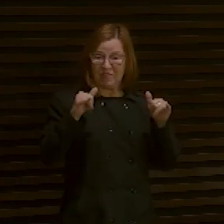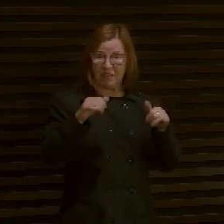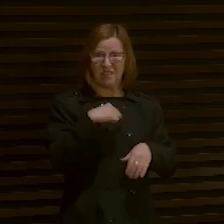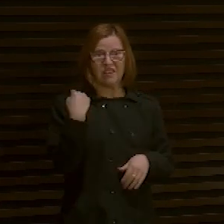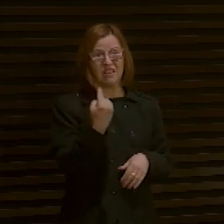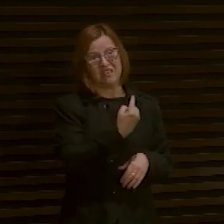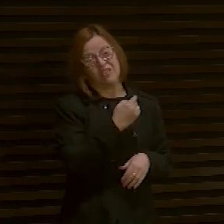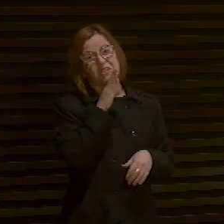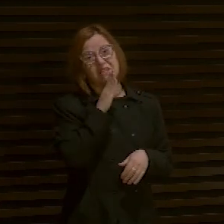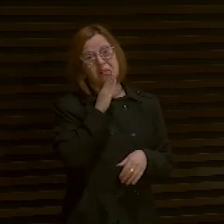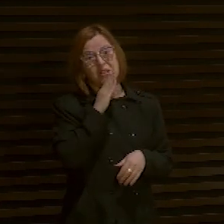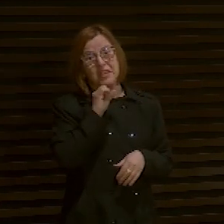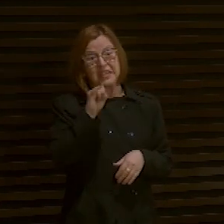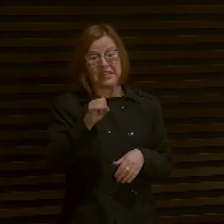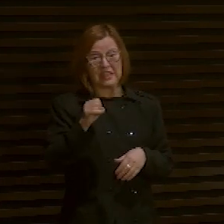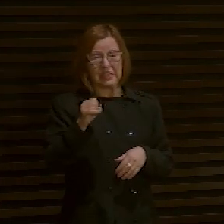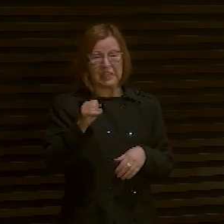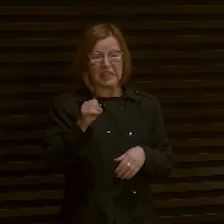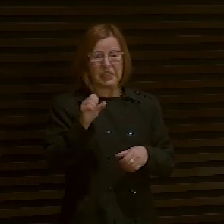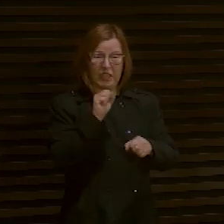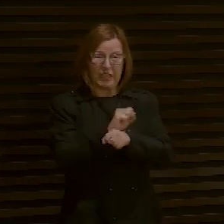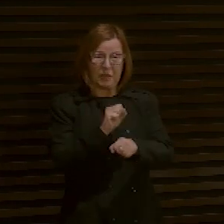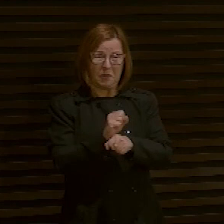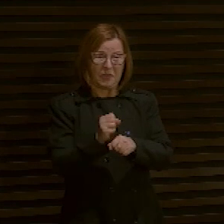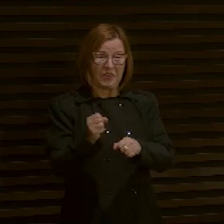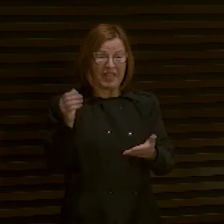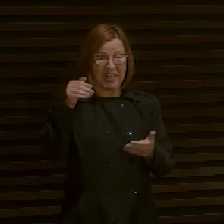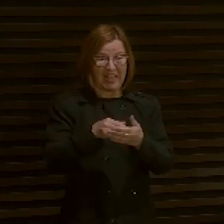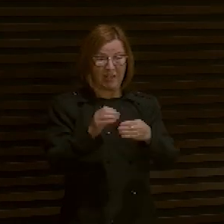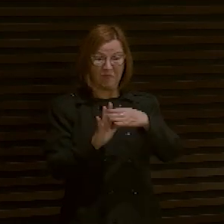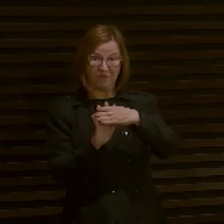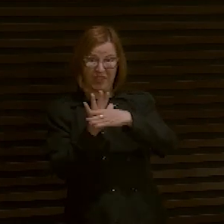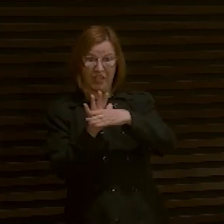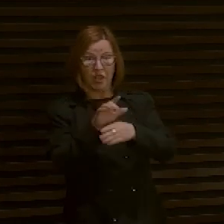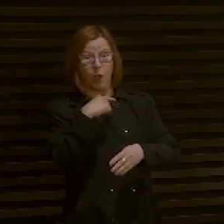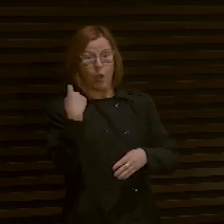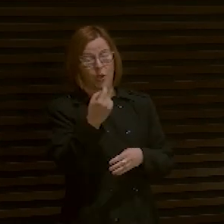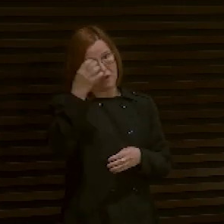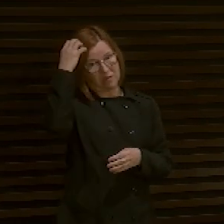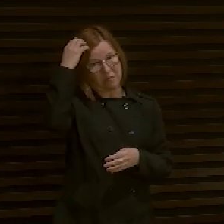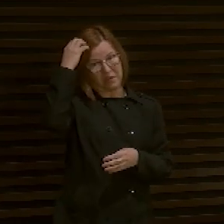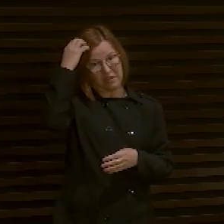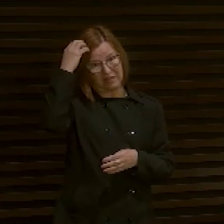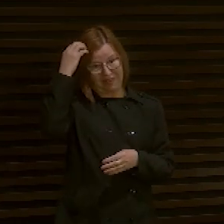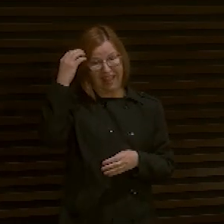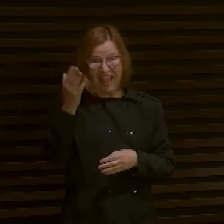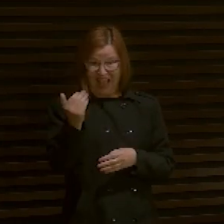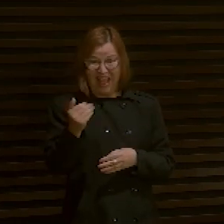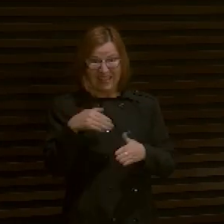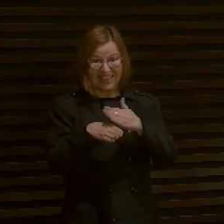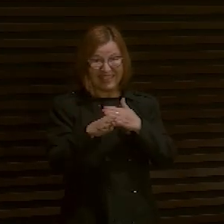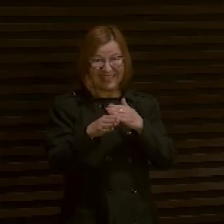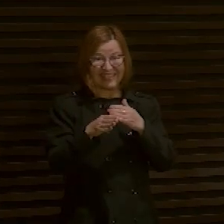calamos. Se esperarmos até a luz da manhã, seremos tidos por culpados. Vamos agora mesmo anunciar isto